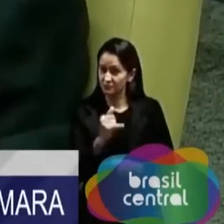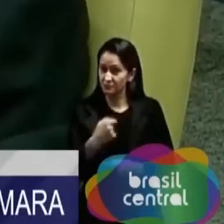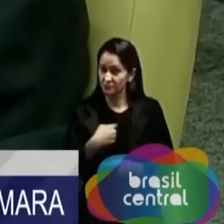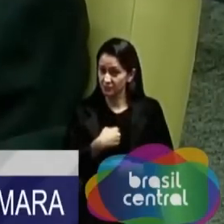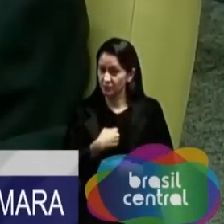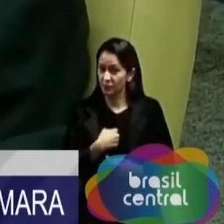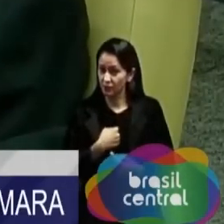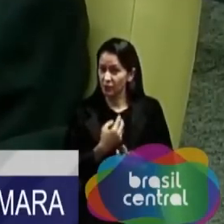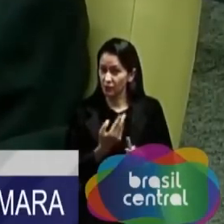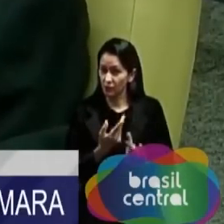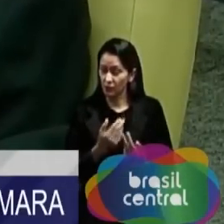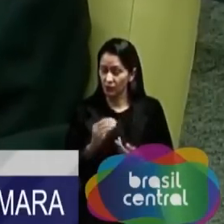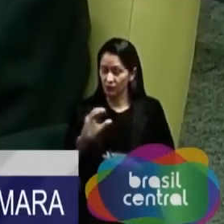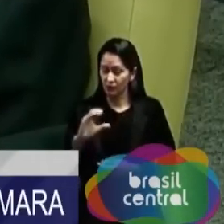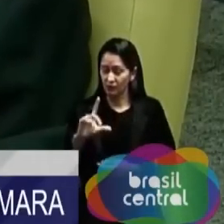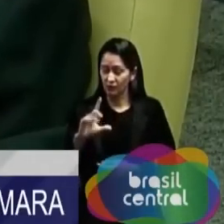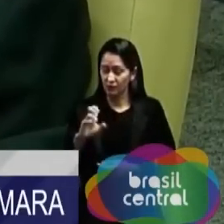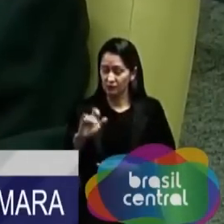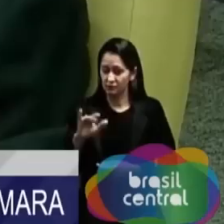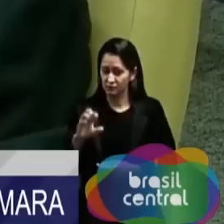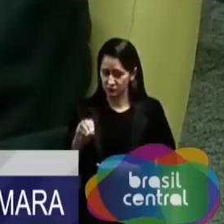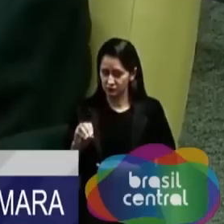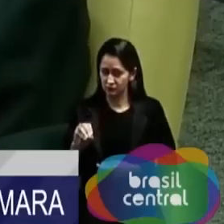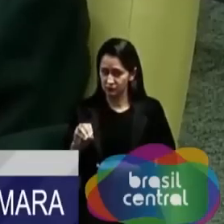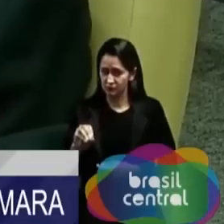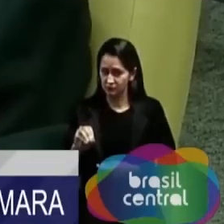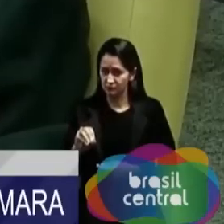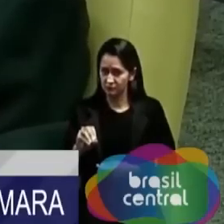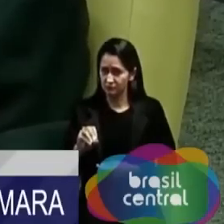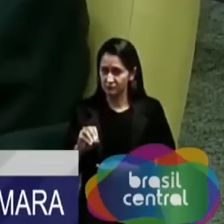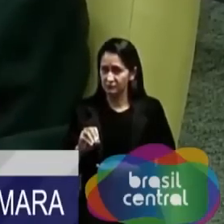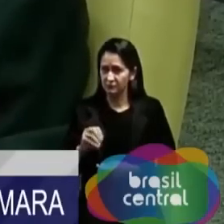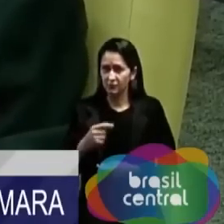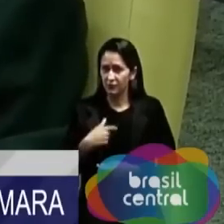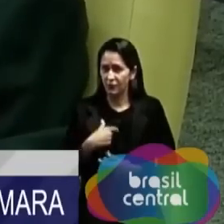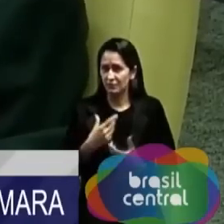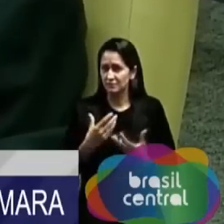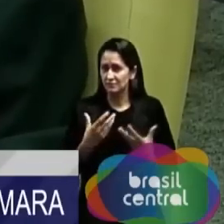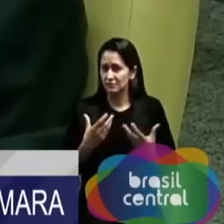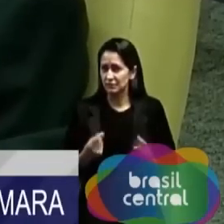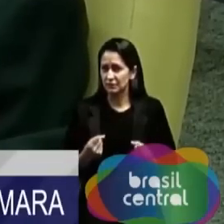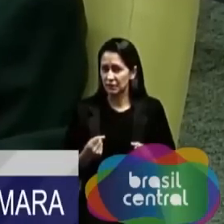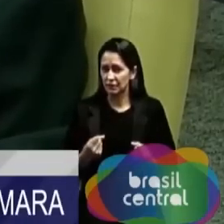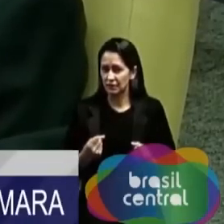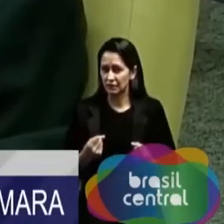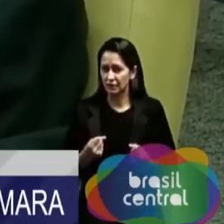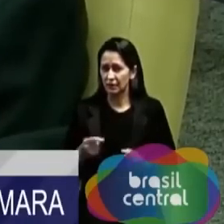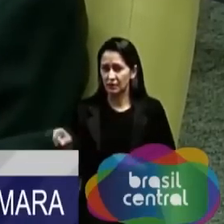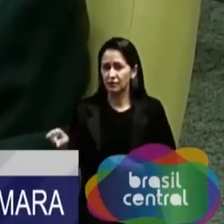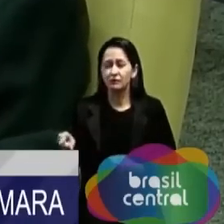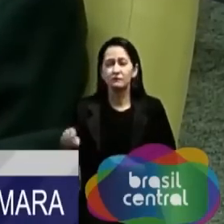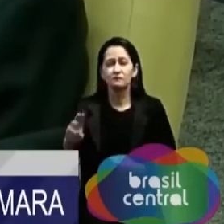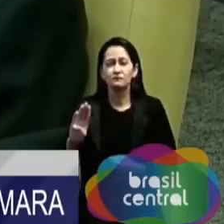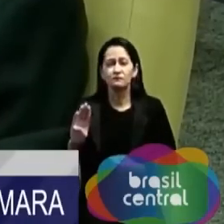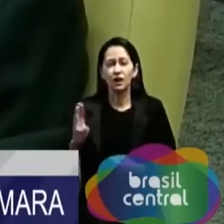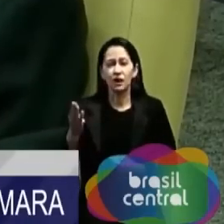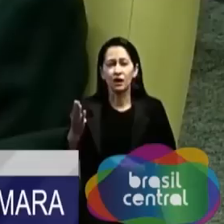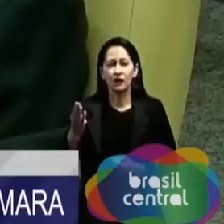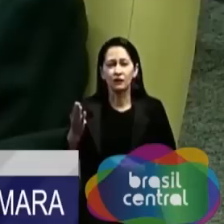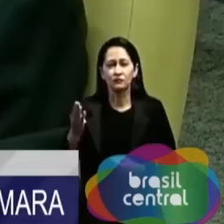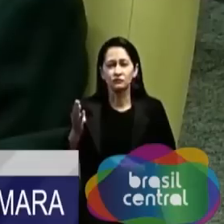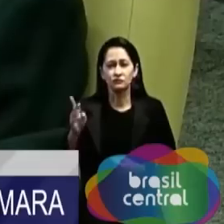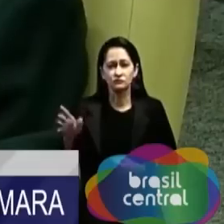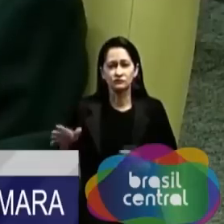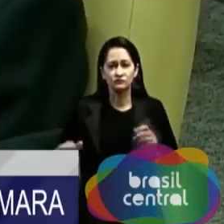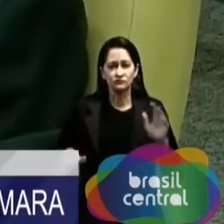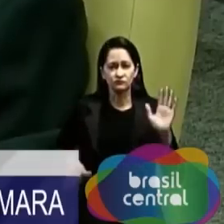Alves dessa Câmara aqui. Vou pôr pra moer. Não vou aceitar bandido na imprensa vindo pautar a